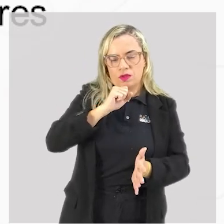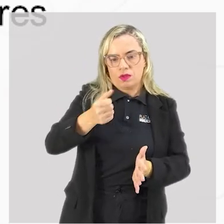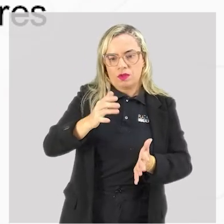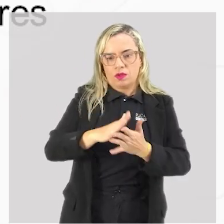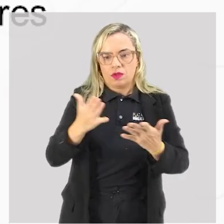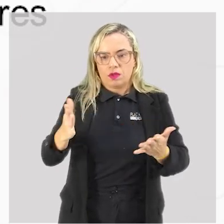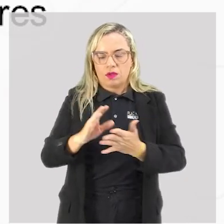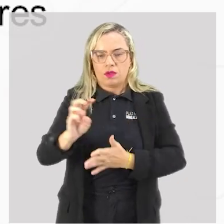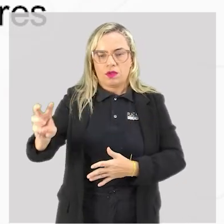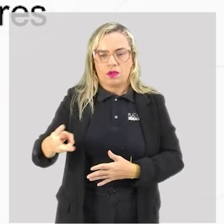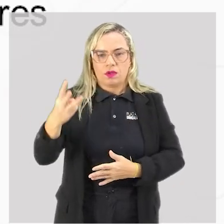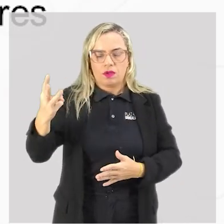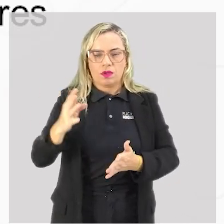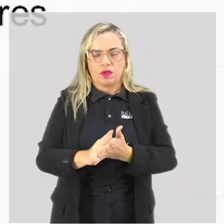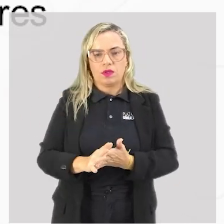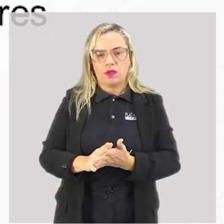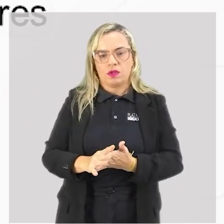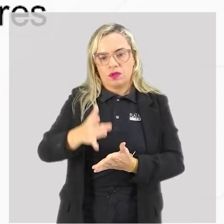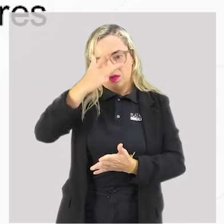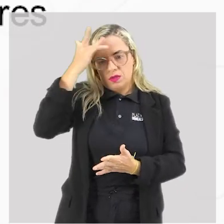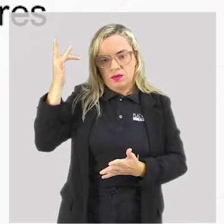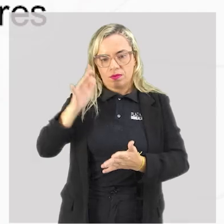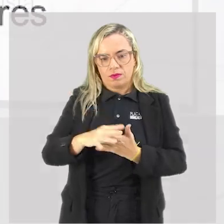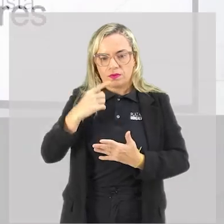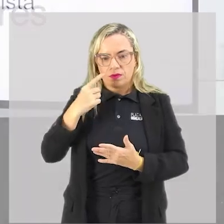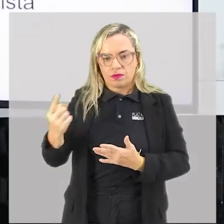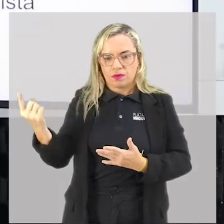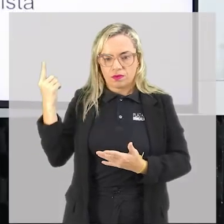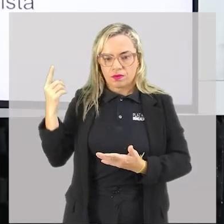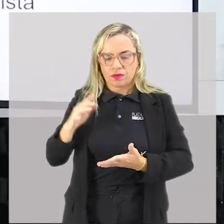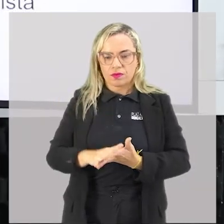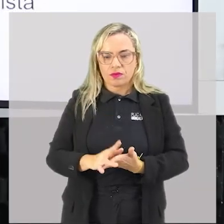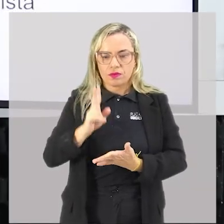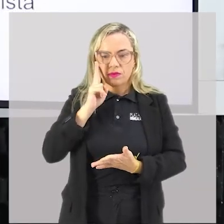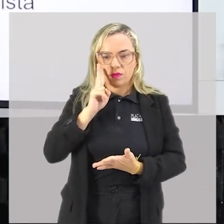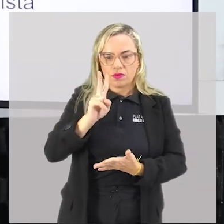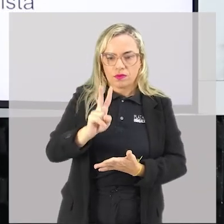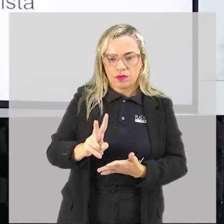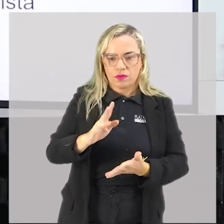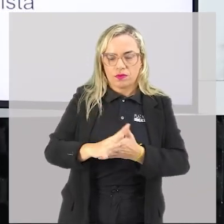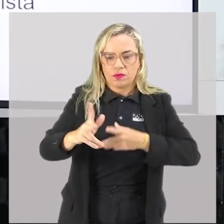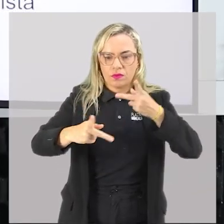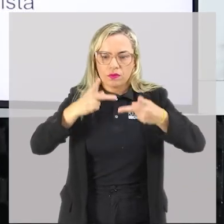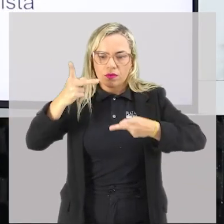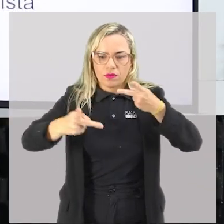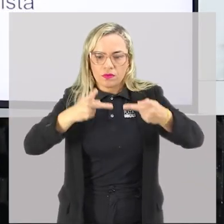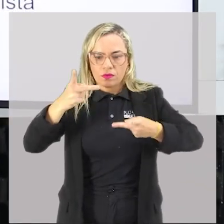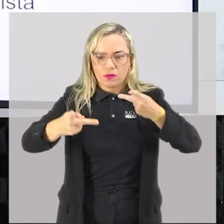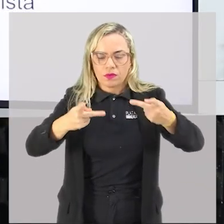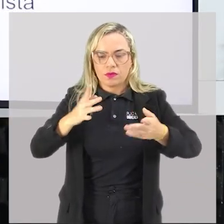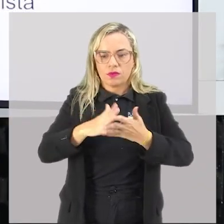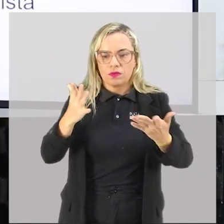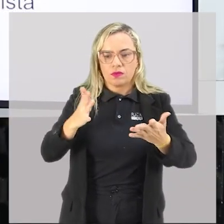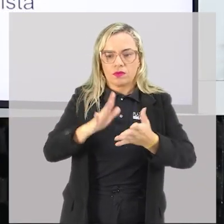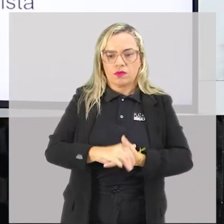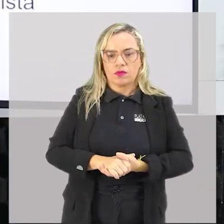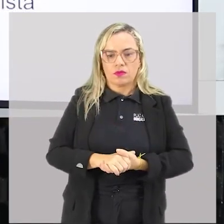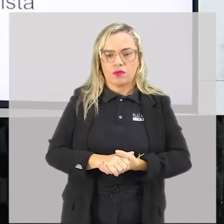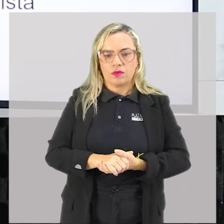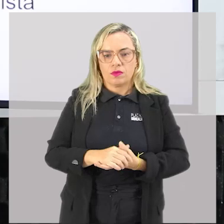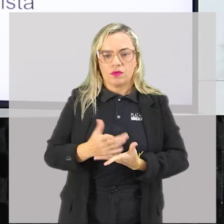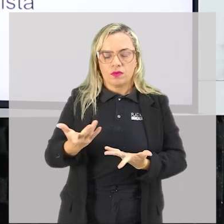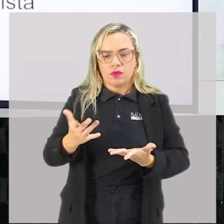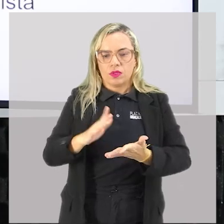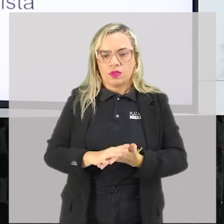um candidato e 3 entrevistadores. Considerando os elementos visuais e verbais contidos no cartoon, a ação inapropriada